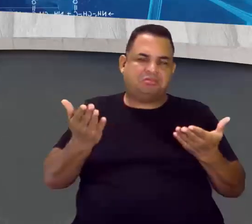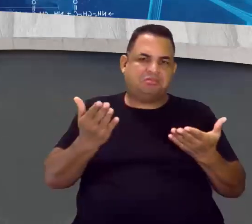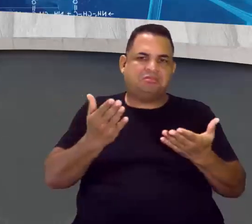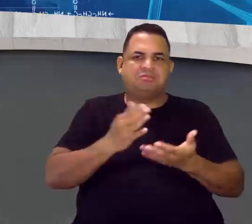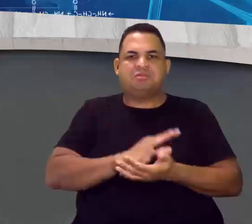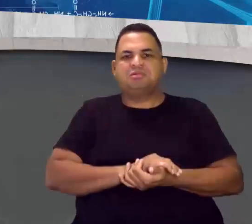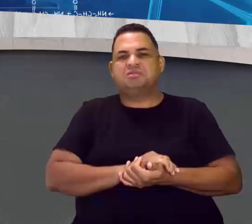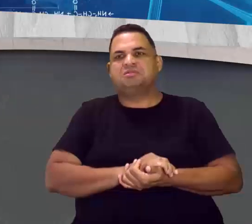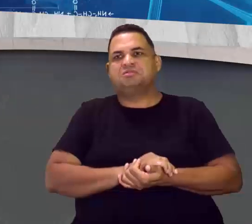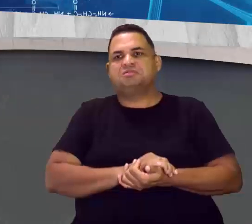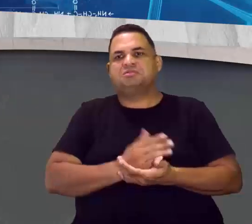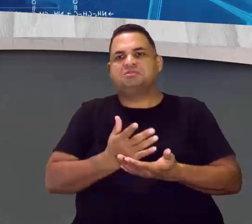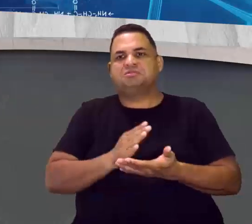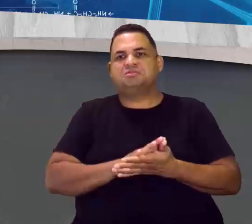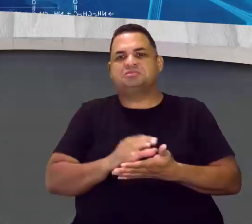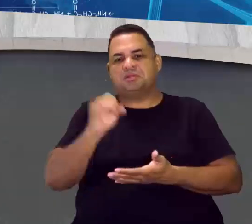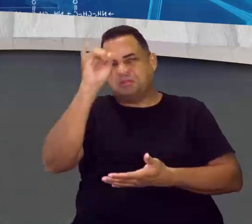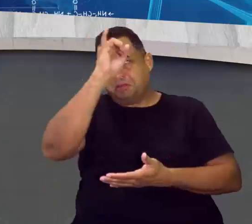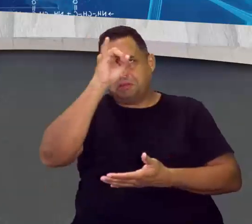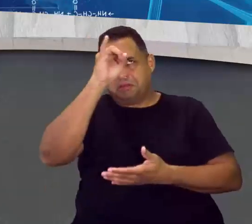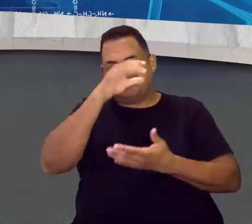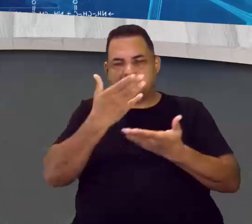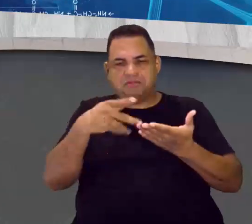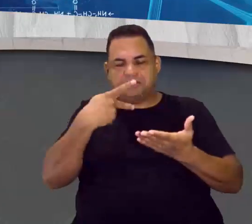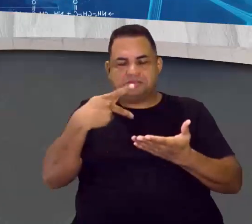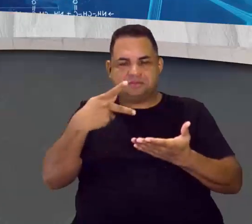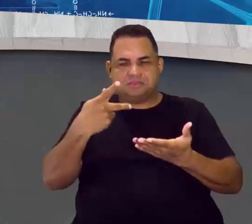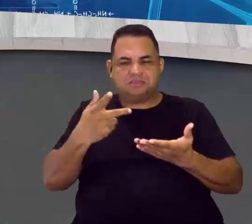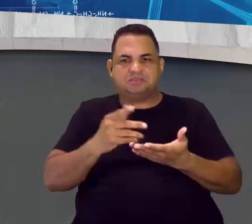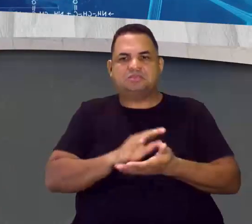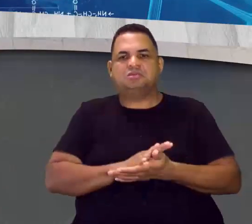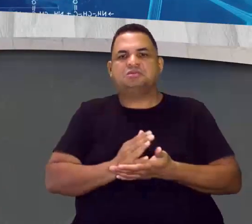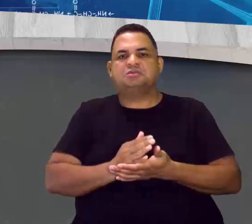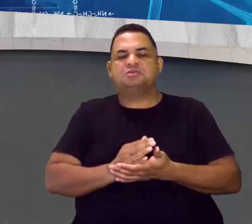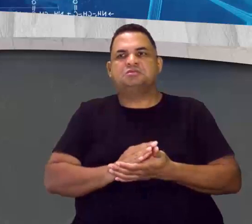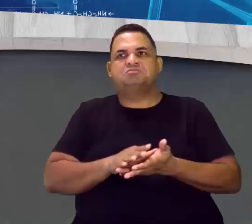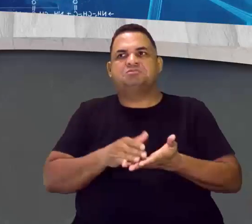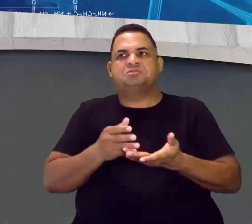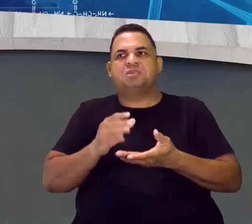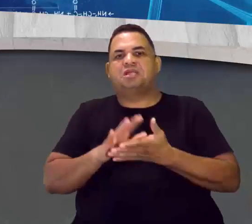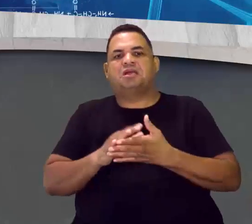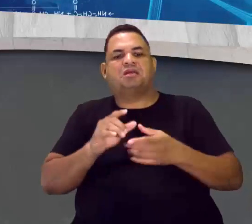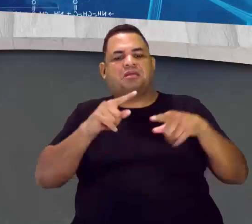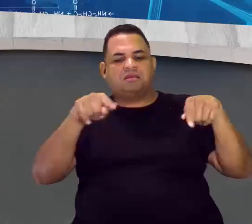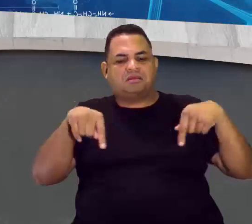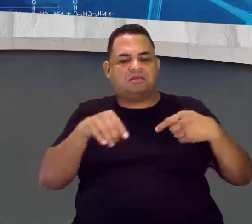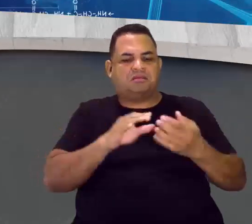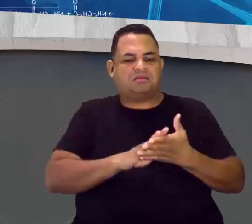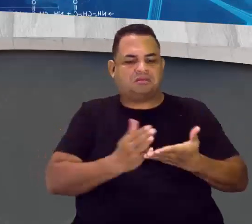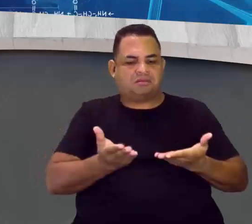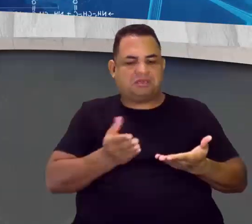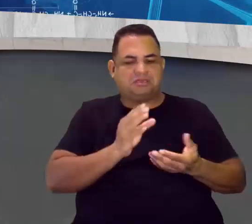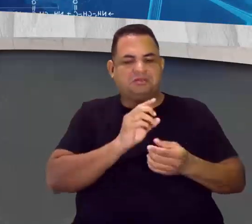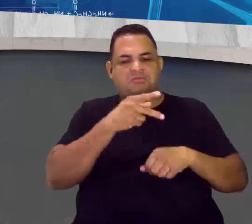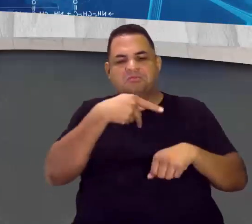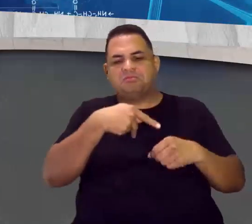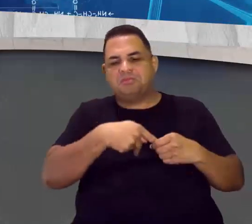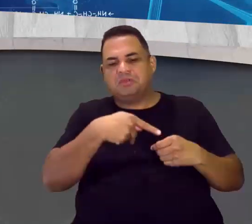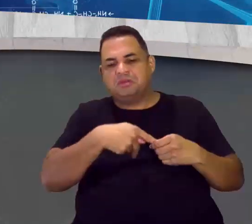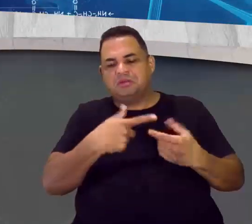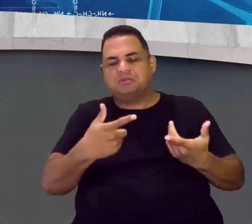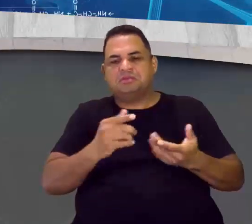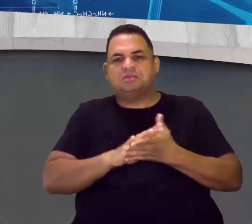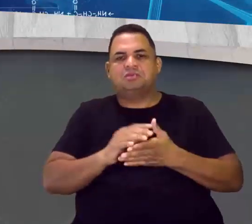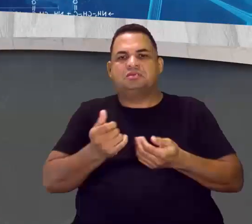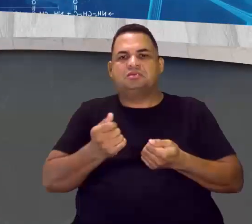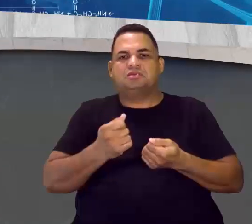A e B, porque você não é profissional da ANP, da Agência Nacional de Petróleo. Só quem pode